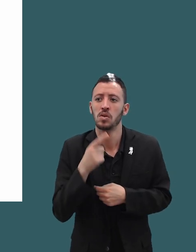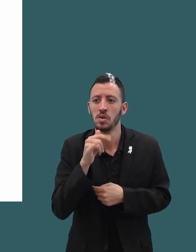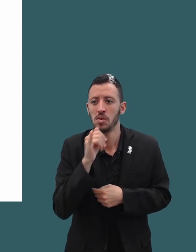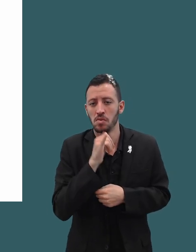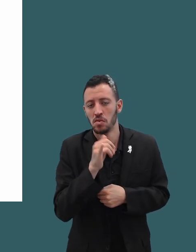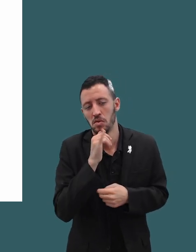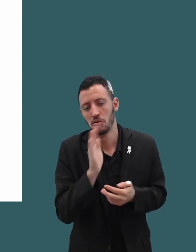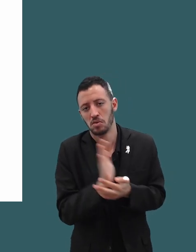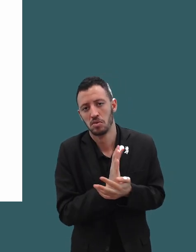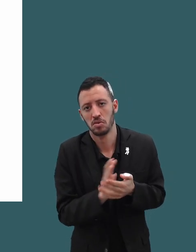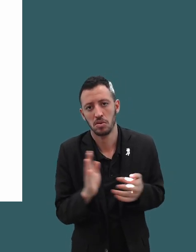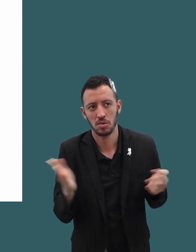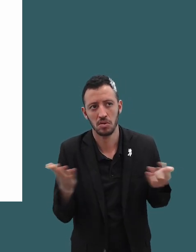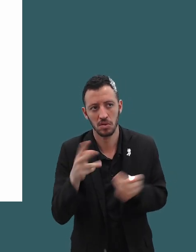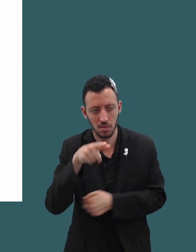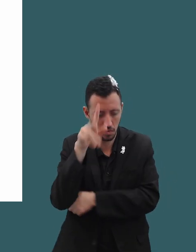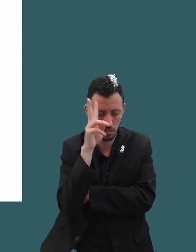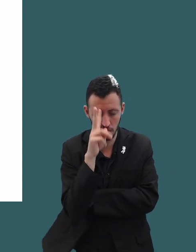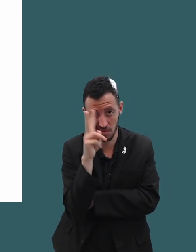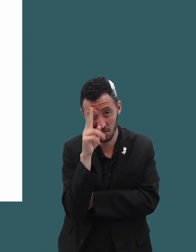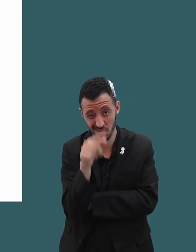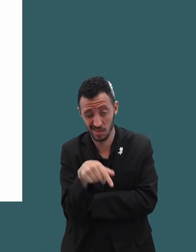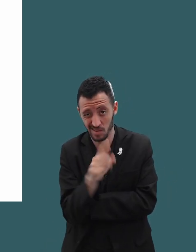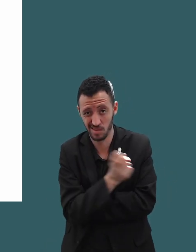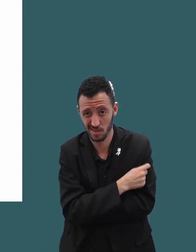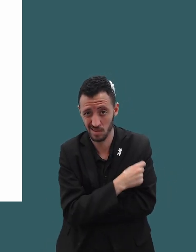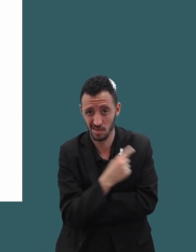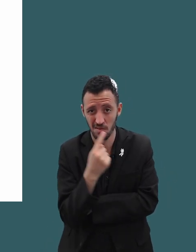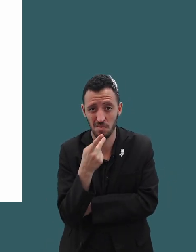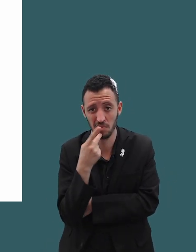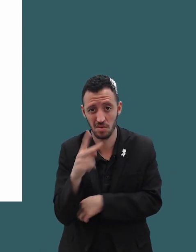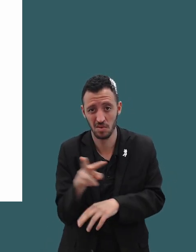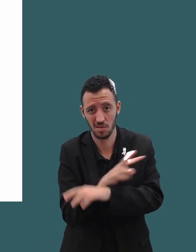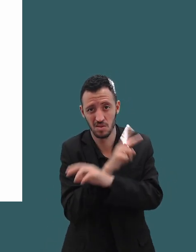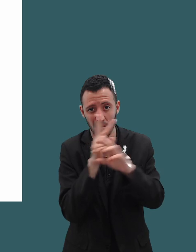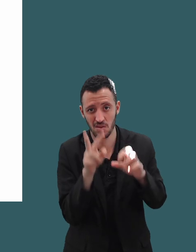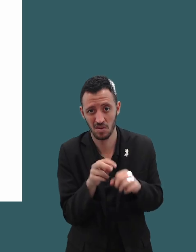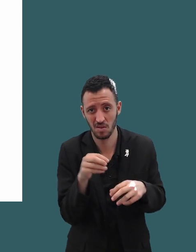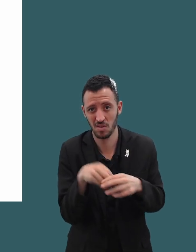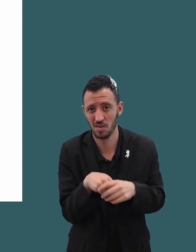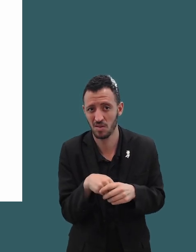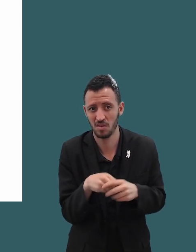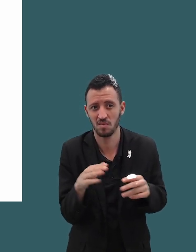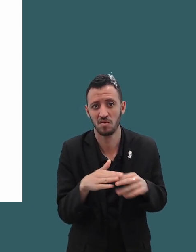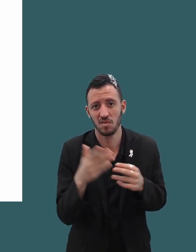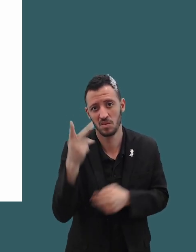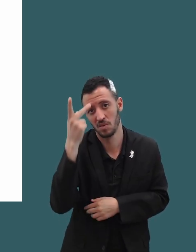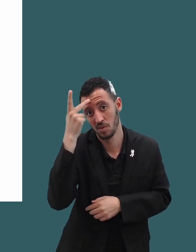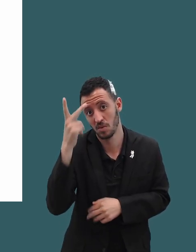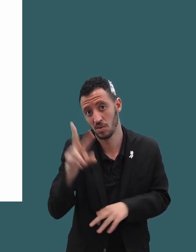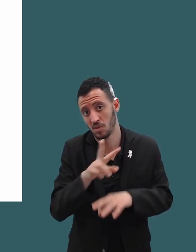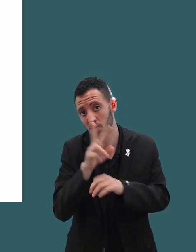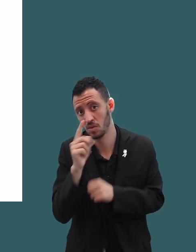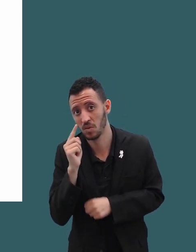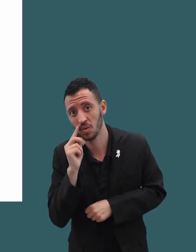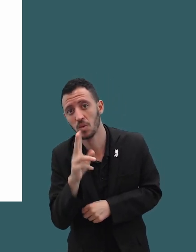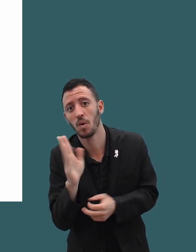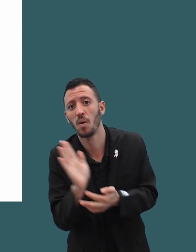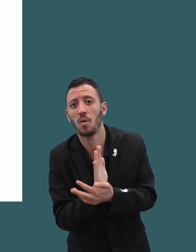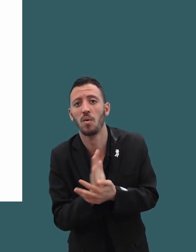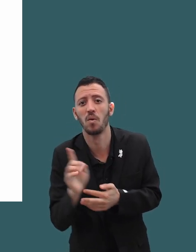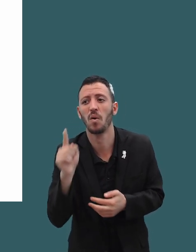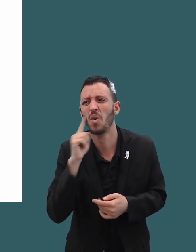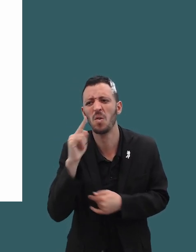coisa. Ah, lembra que vacina pode ter uma relação com o autismo? Pronto, a pessoa já lembrou porque ela já viu isso em algum